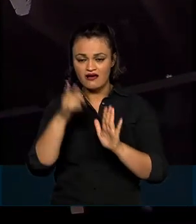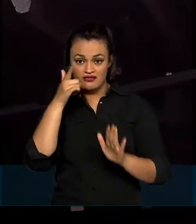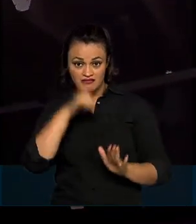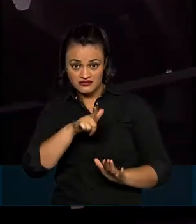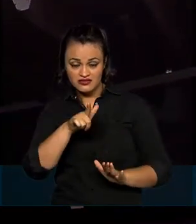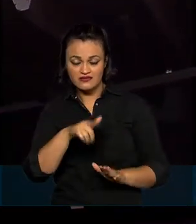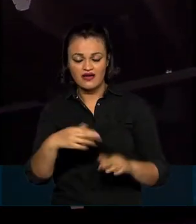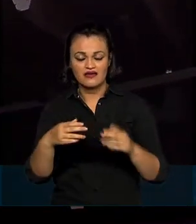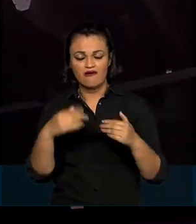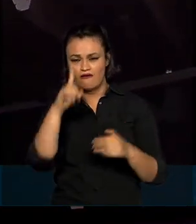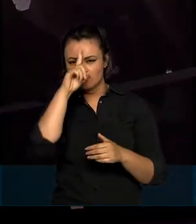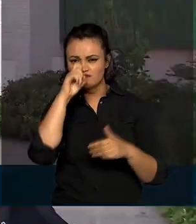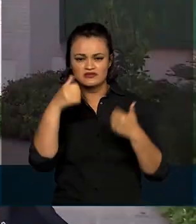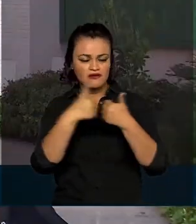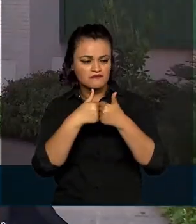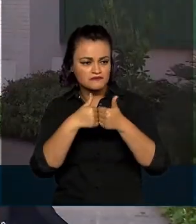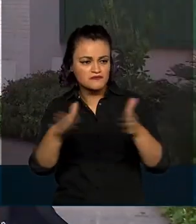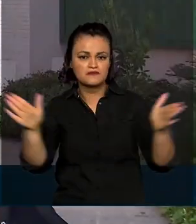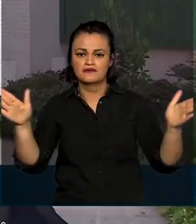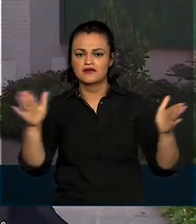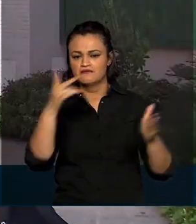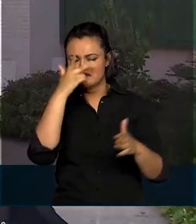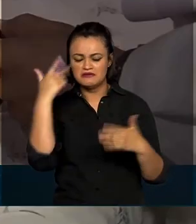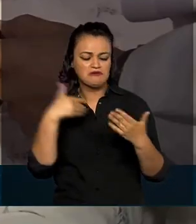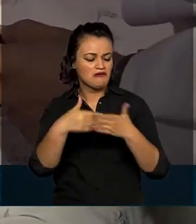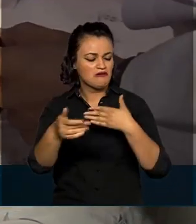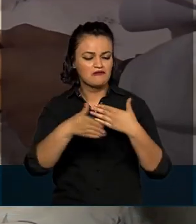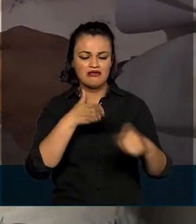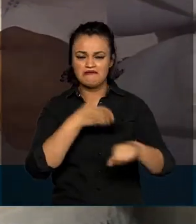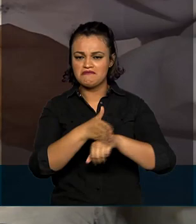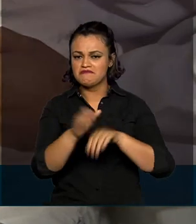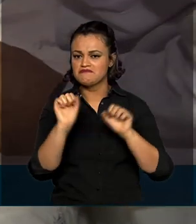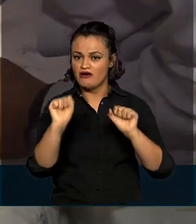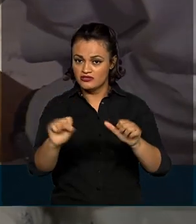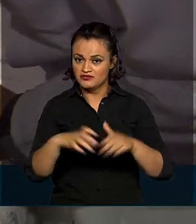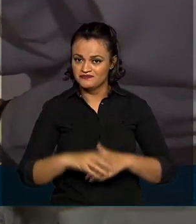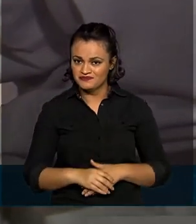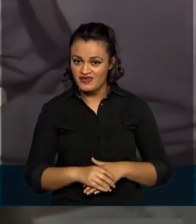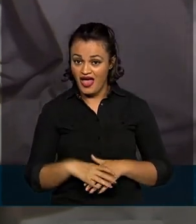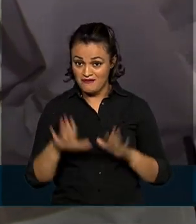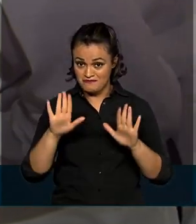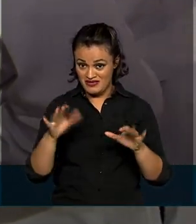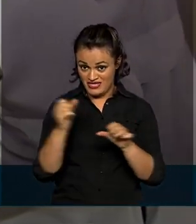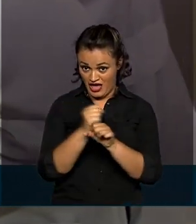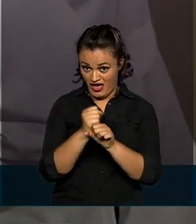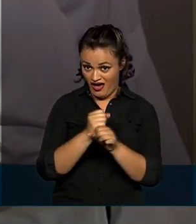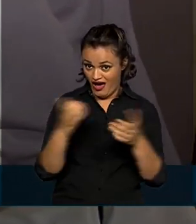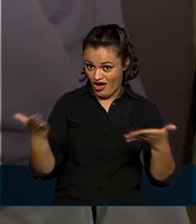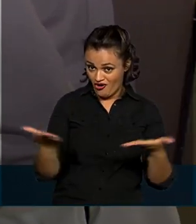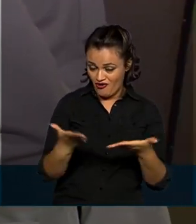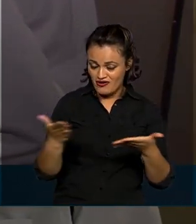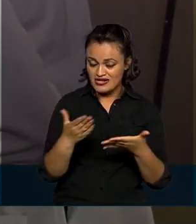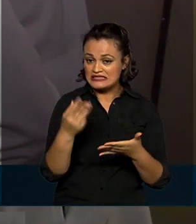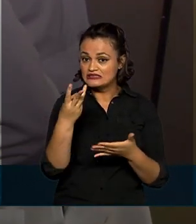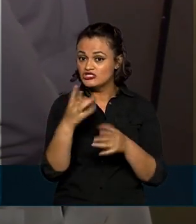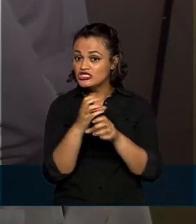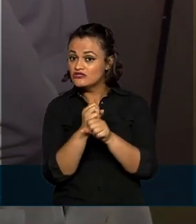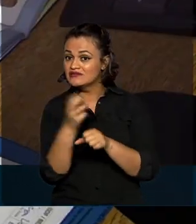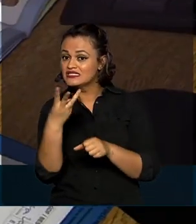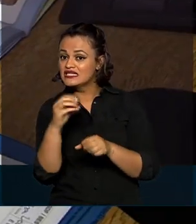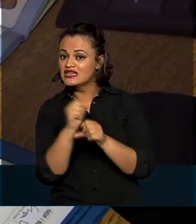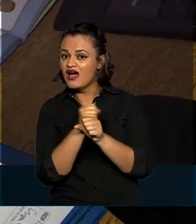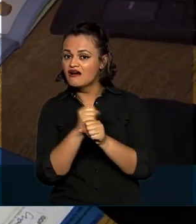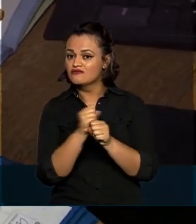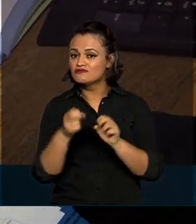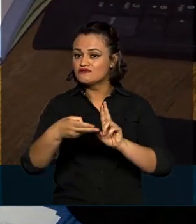públicos se abriram para todos, sem discriminação. Mas este ano, justamente no aniversário de 30 anos do SUS,